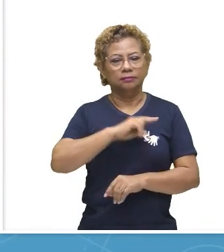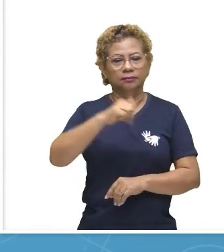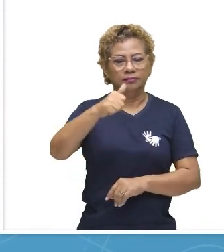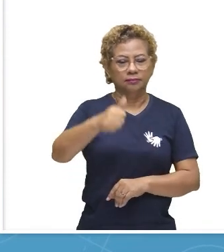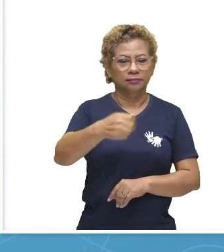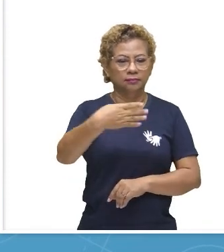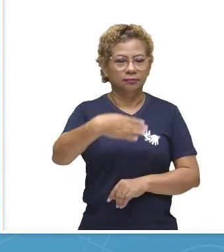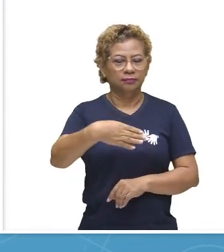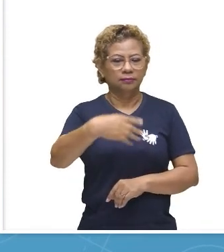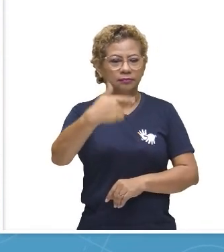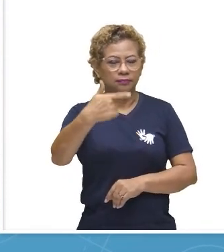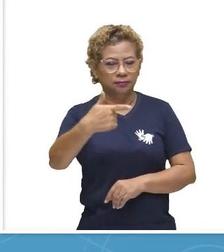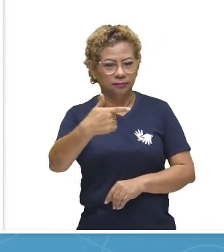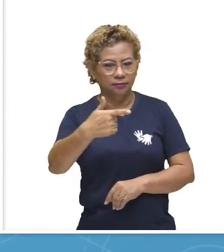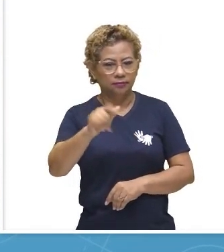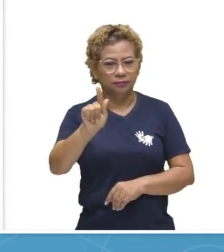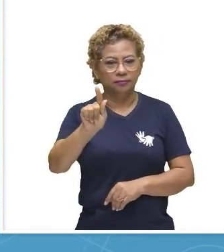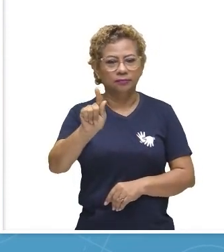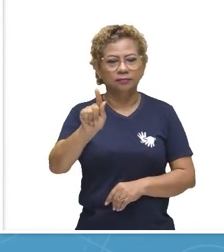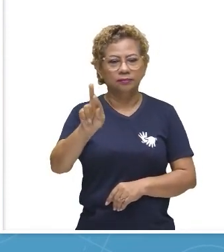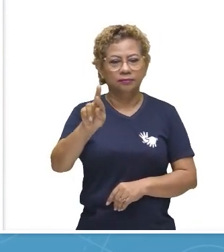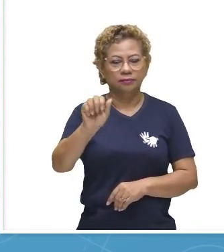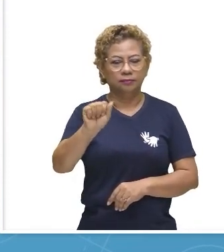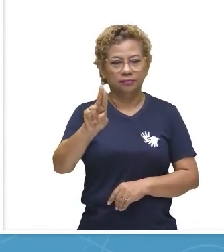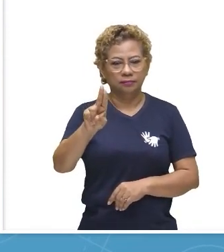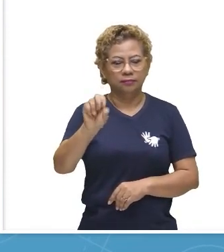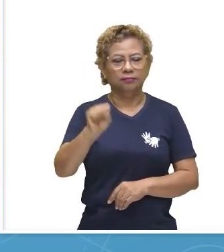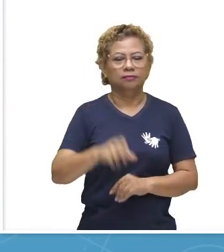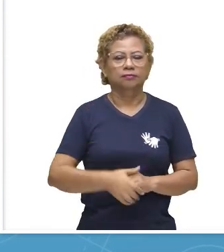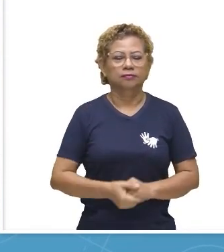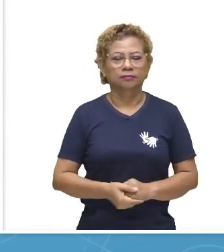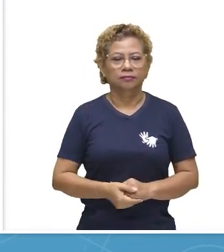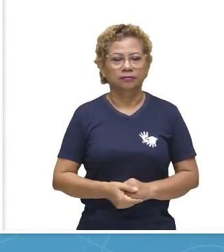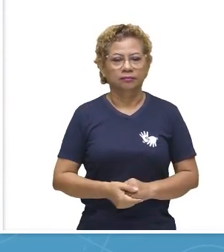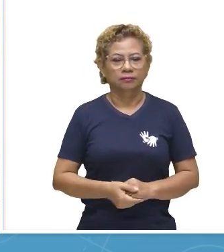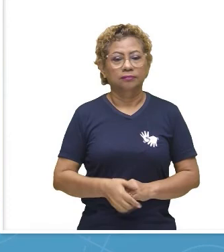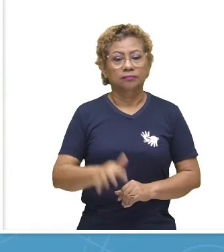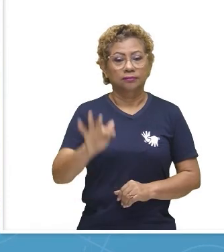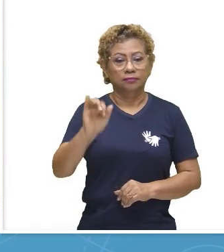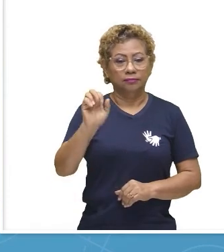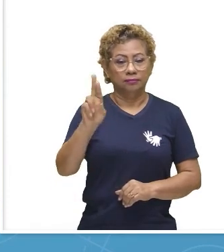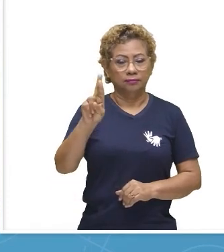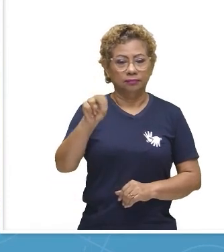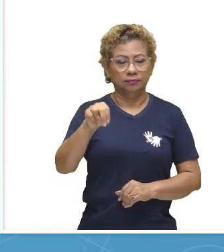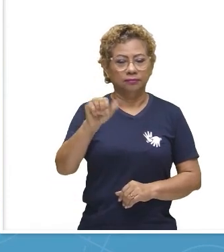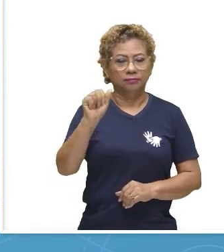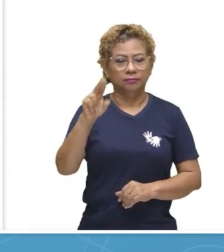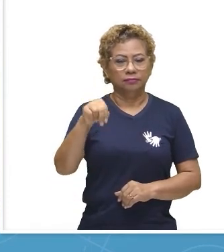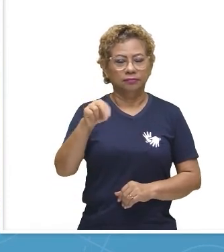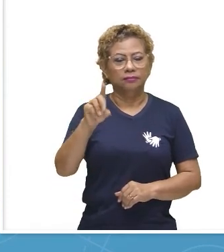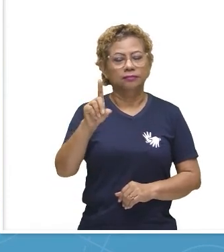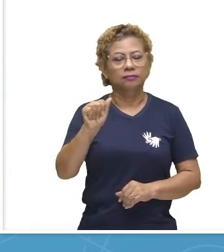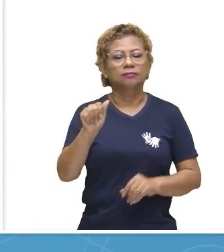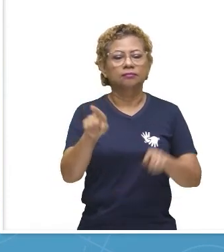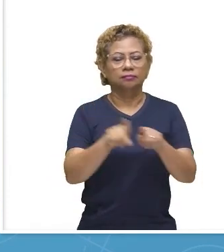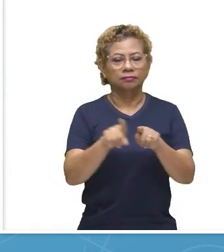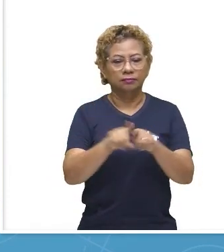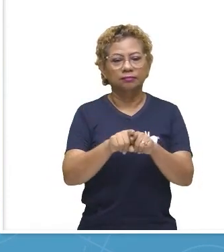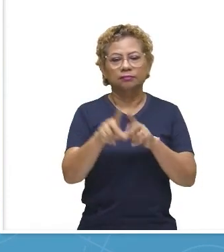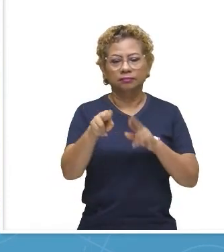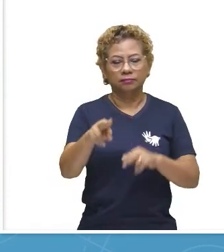estão com a mesma resposta, né? Fernando falou que a questão 1 é 142 graus. Parabéns aí ao